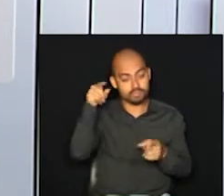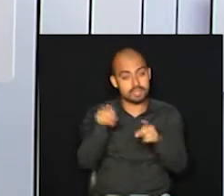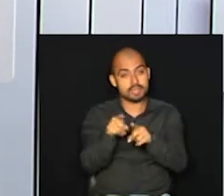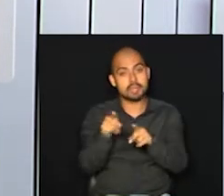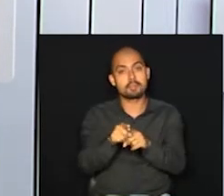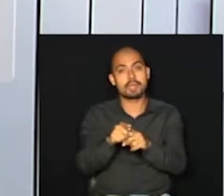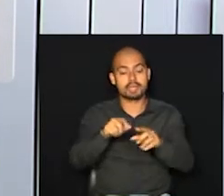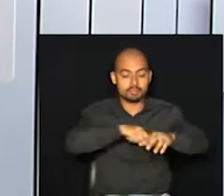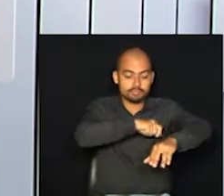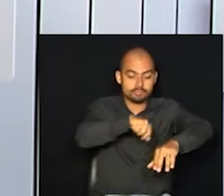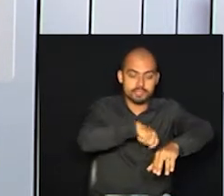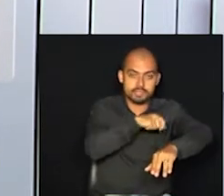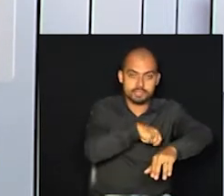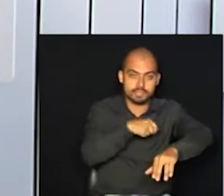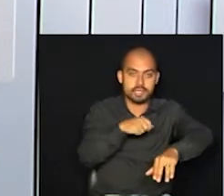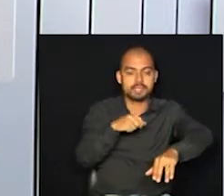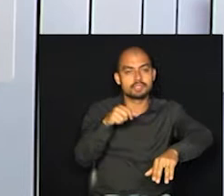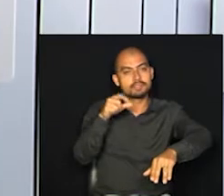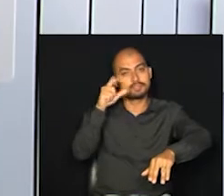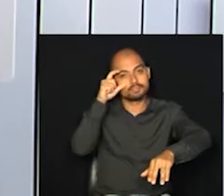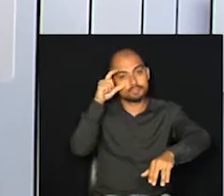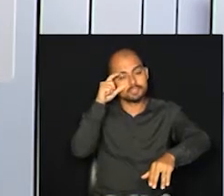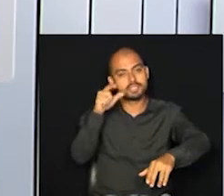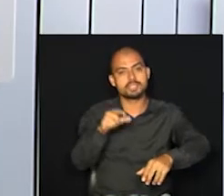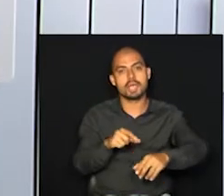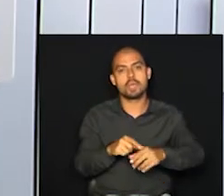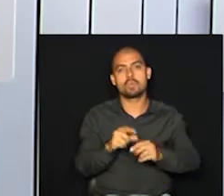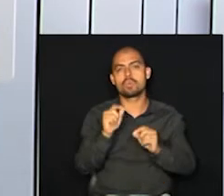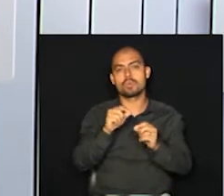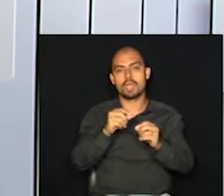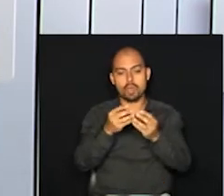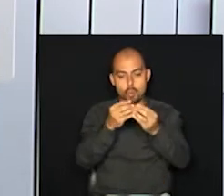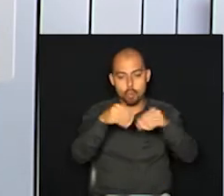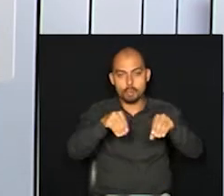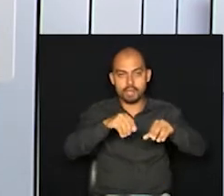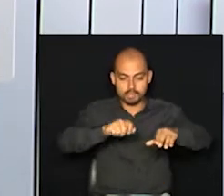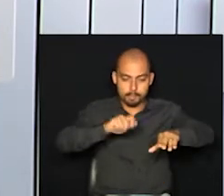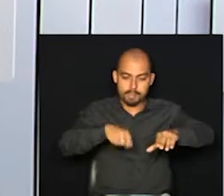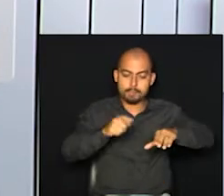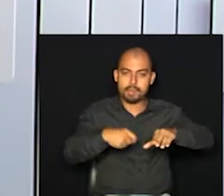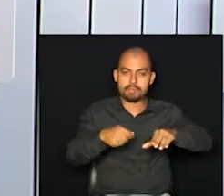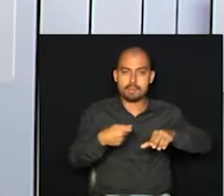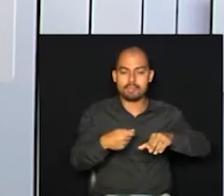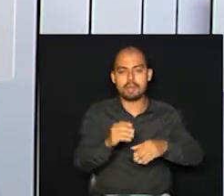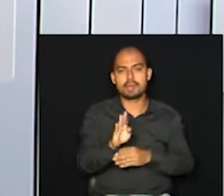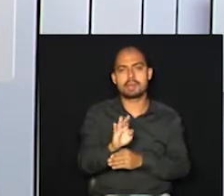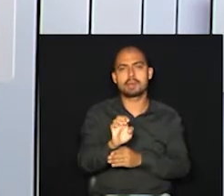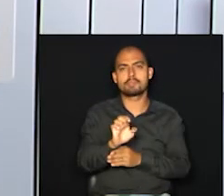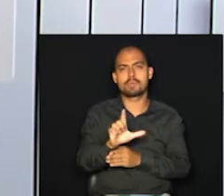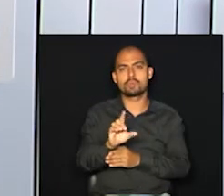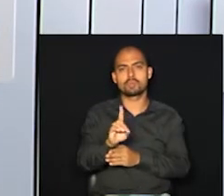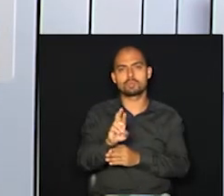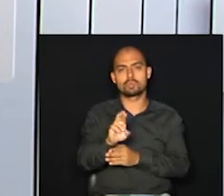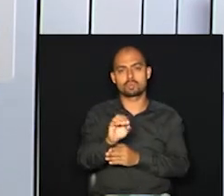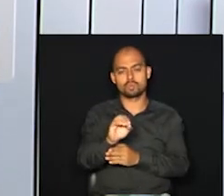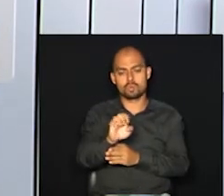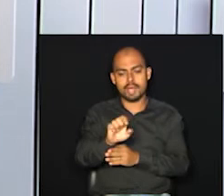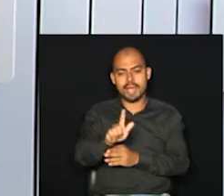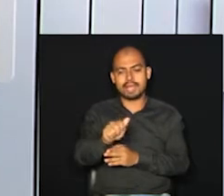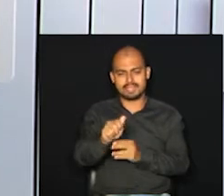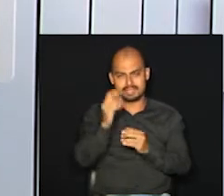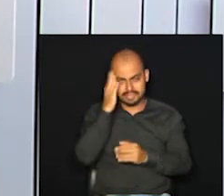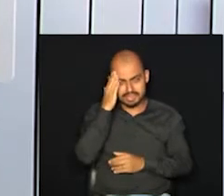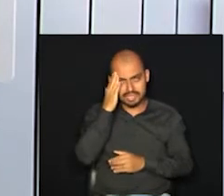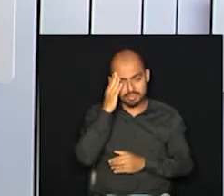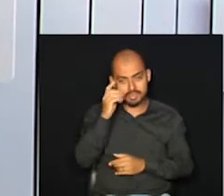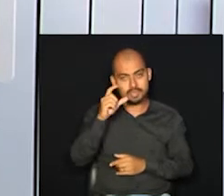a receita com o Michel Amorim, com um omelete, olha só, de beldroega. Sabe o que é uma beldroega? Então já